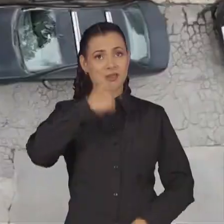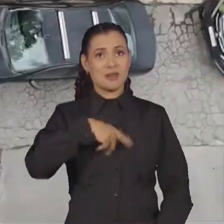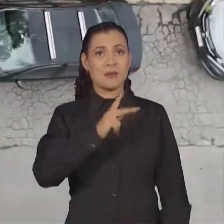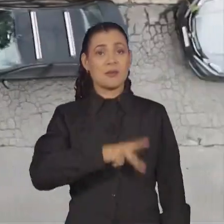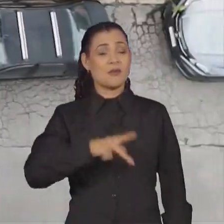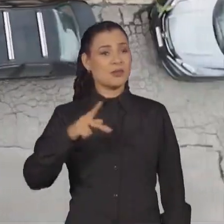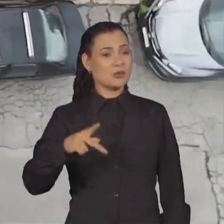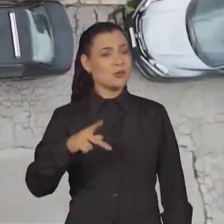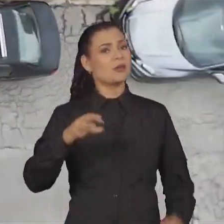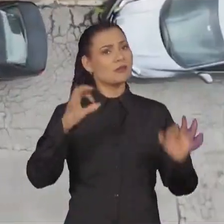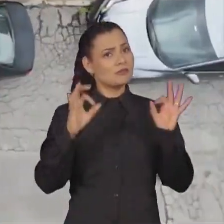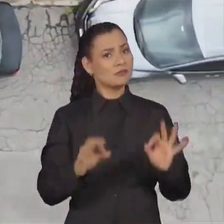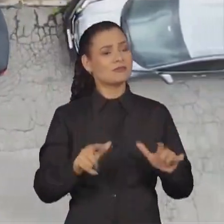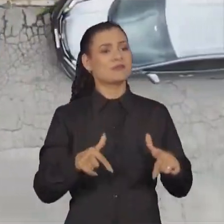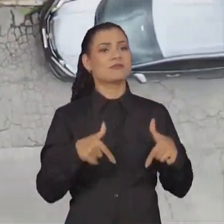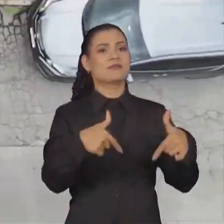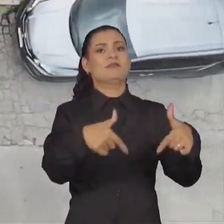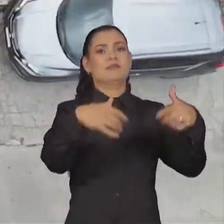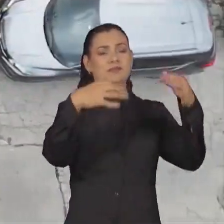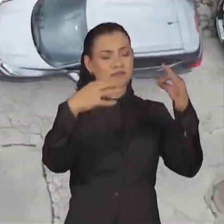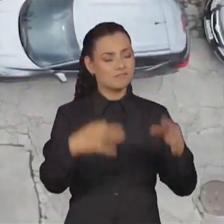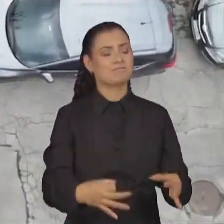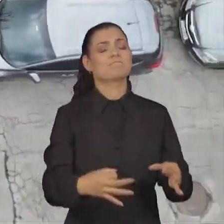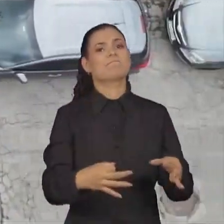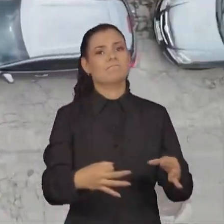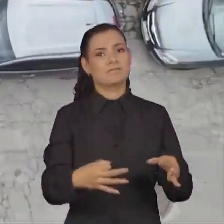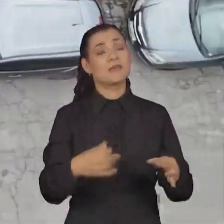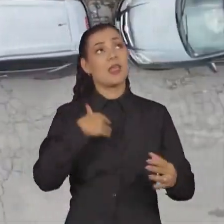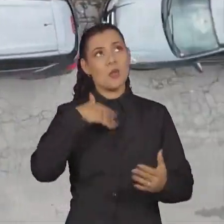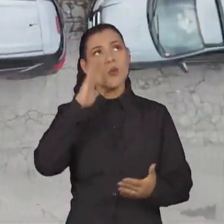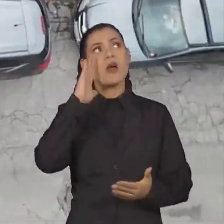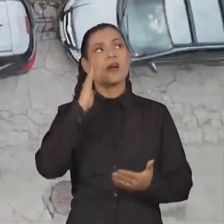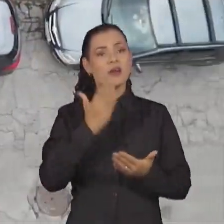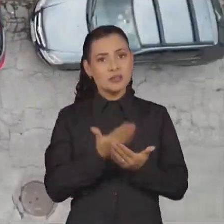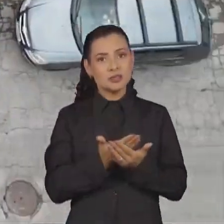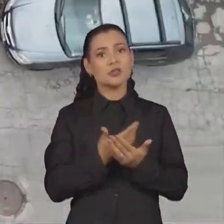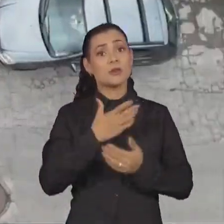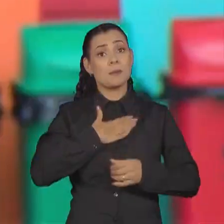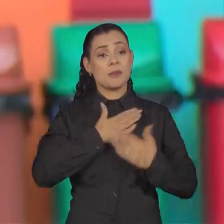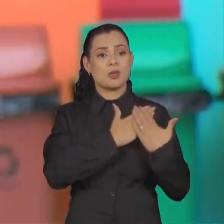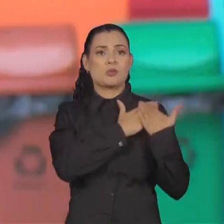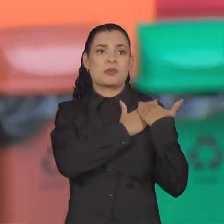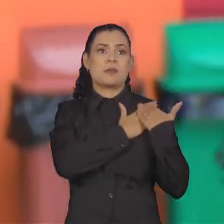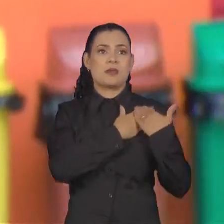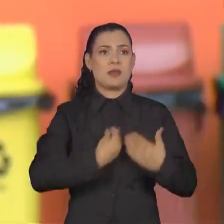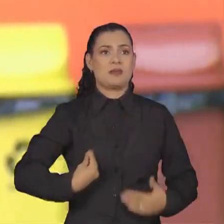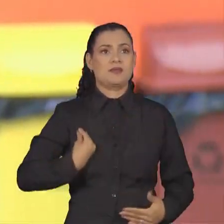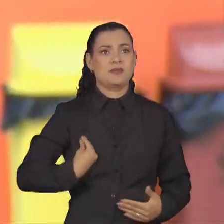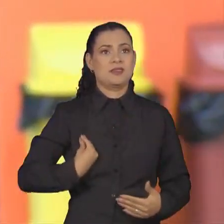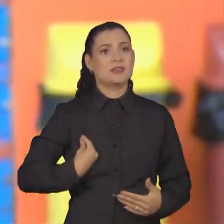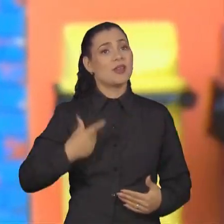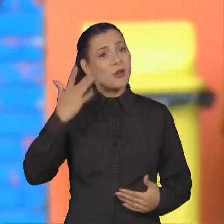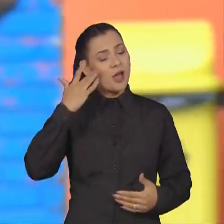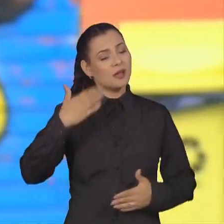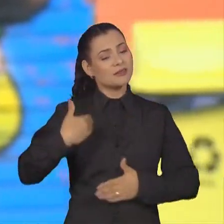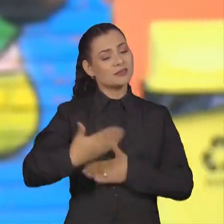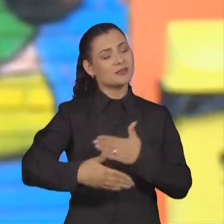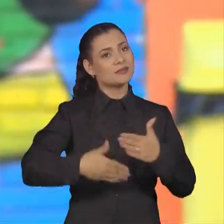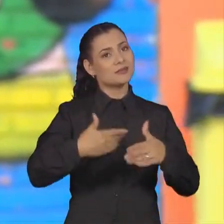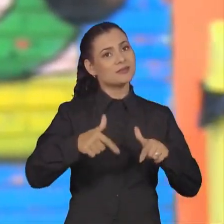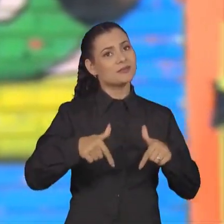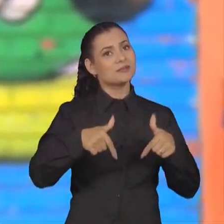professora que realmente está fazendo a diferença. Eu acredito que essa é a minha missão de vida e eu acho que eu estou vivendo